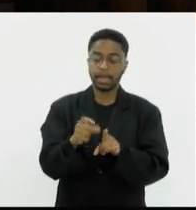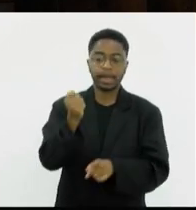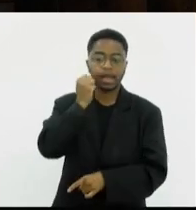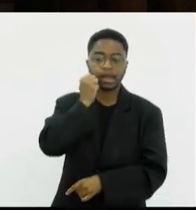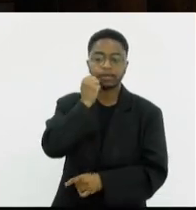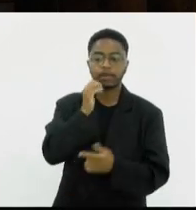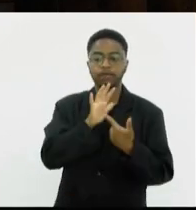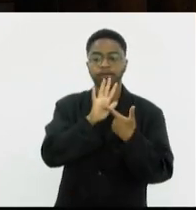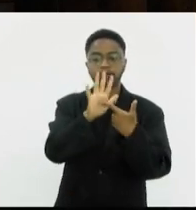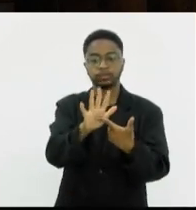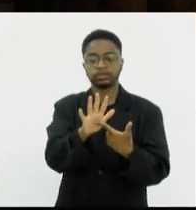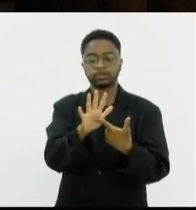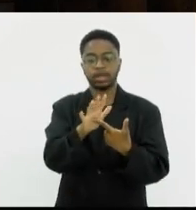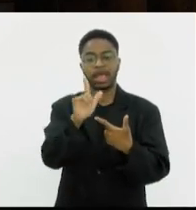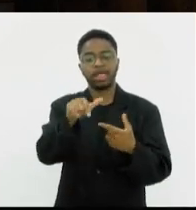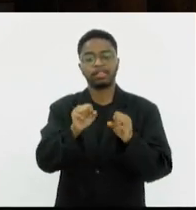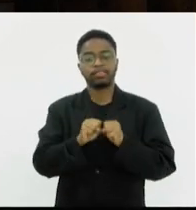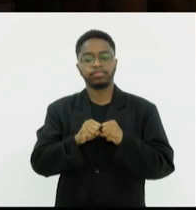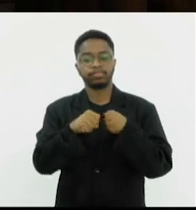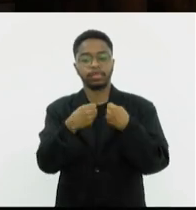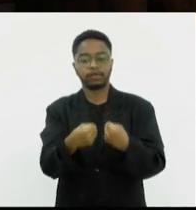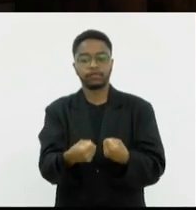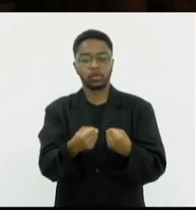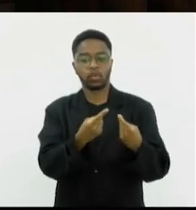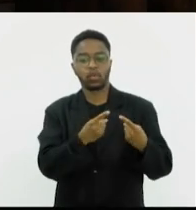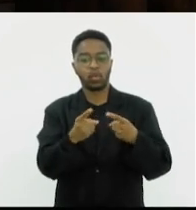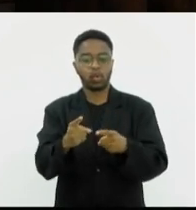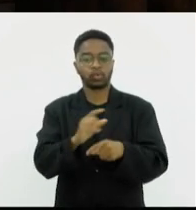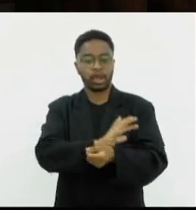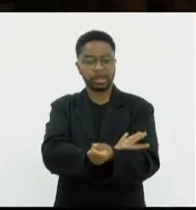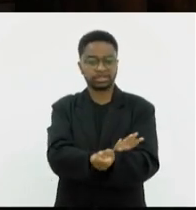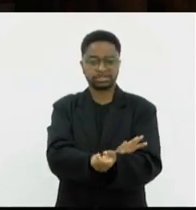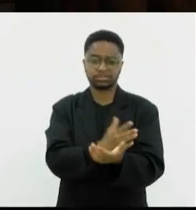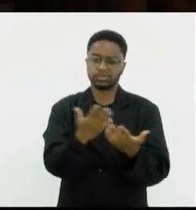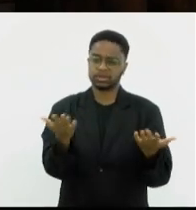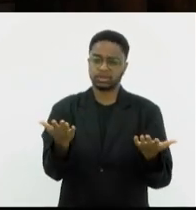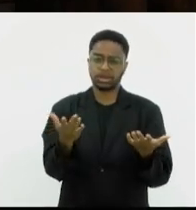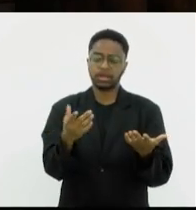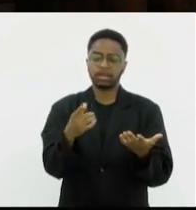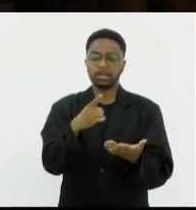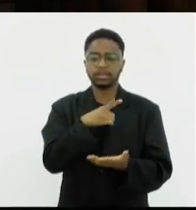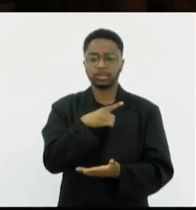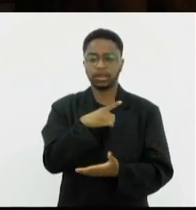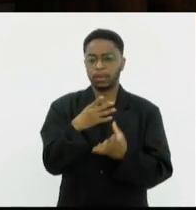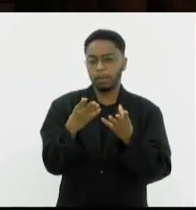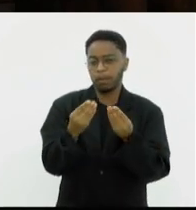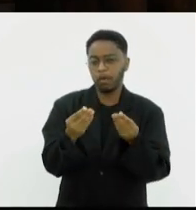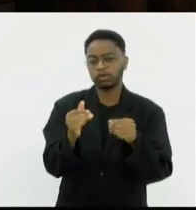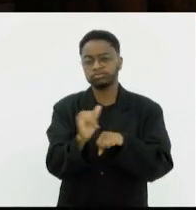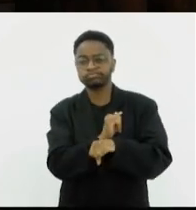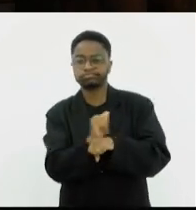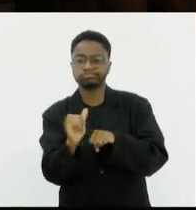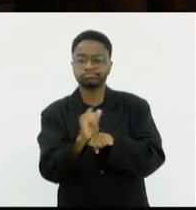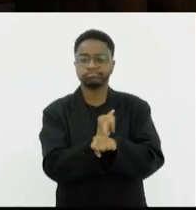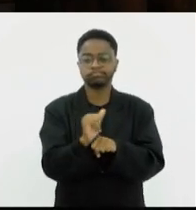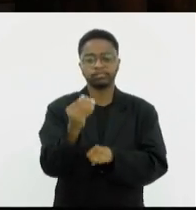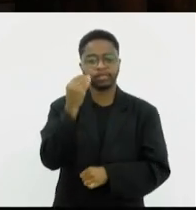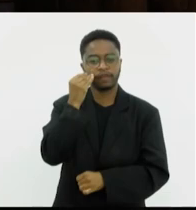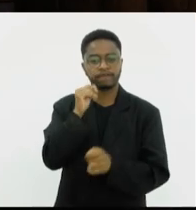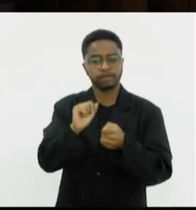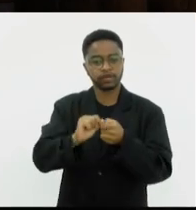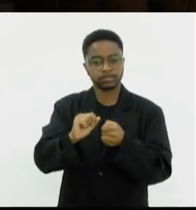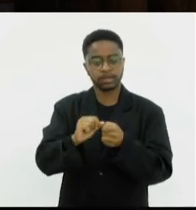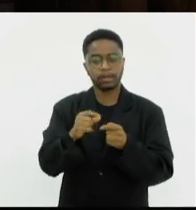dizer que isso é para defender contra o racismo, não sei o quê. É um monte de malabarismo que eles fazem